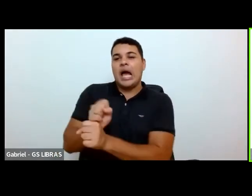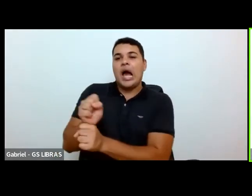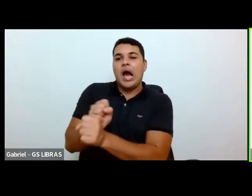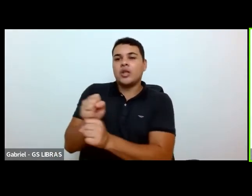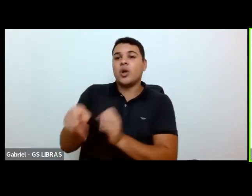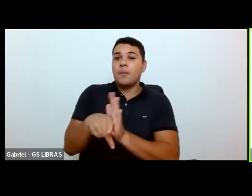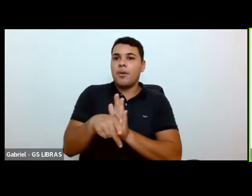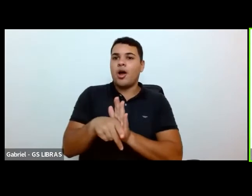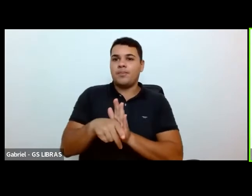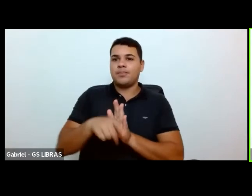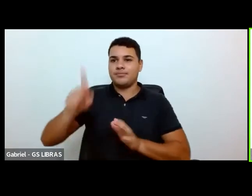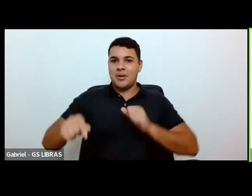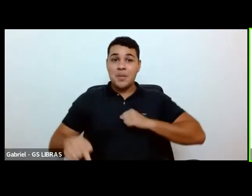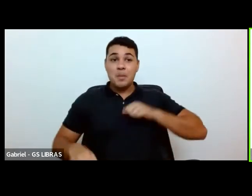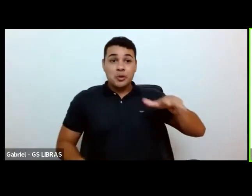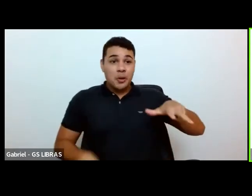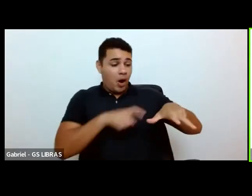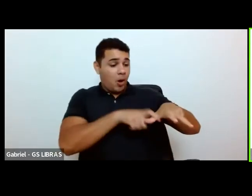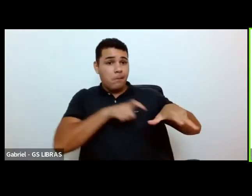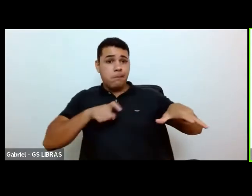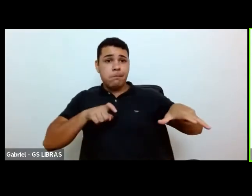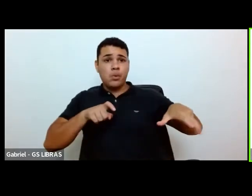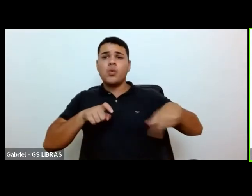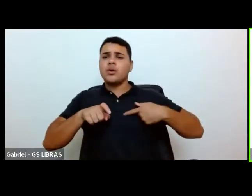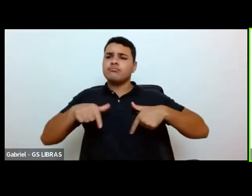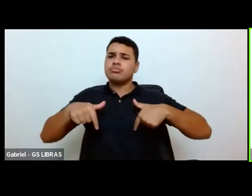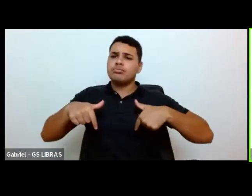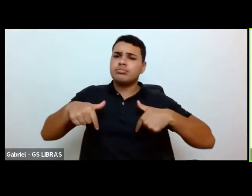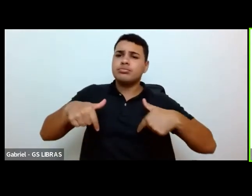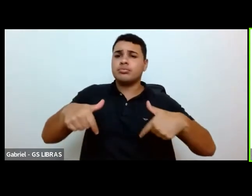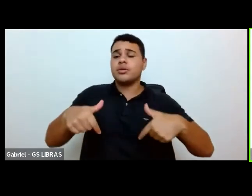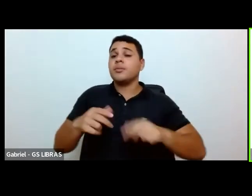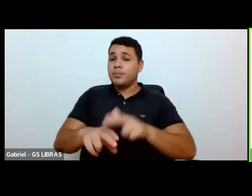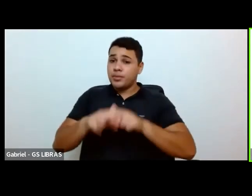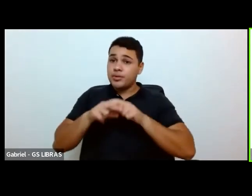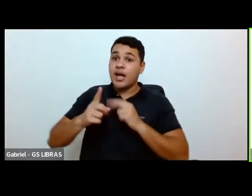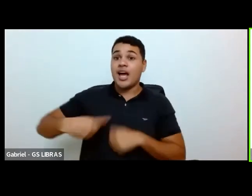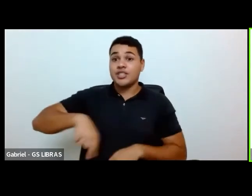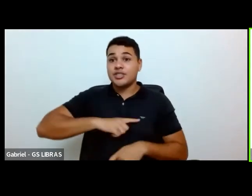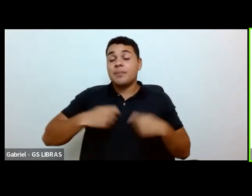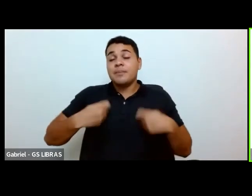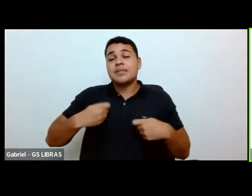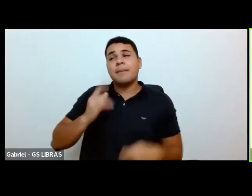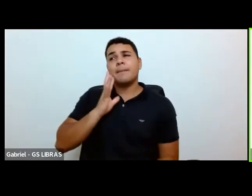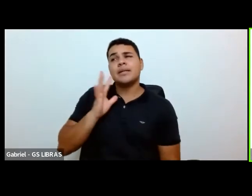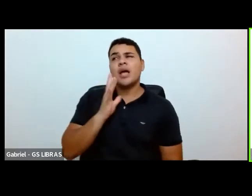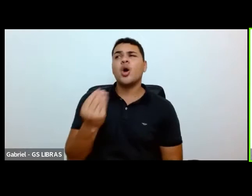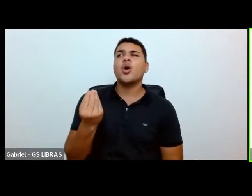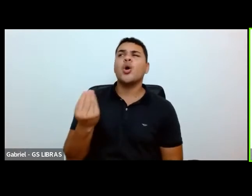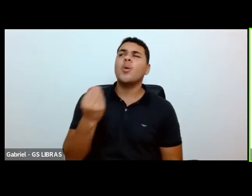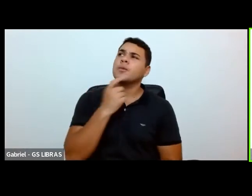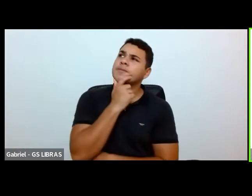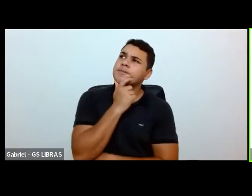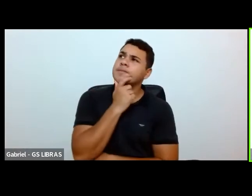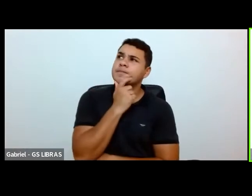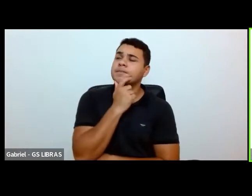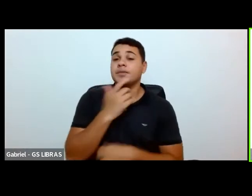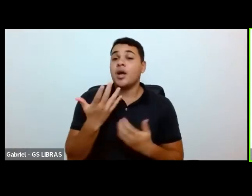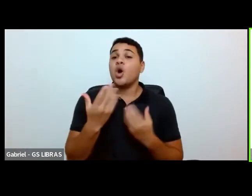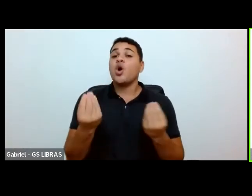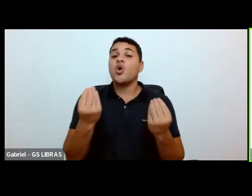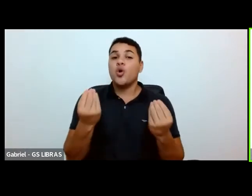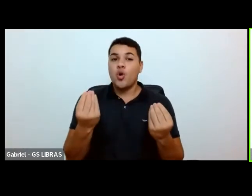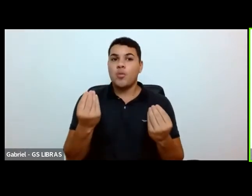diversos termos, em que a gente tem que pensar que o processo democrático, e essa é uma das provocações que eu acho que esse debate traz, ele